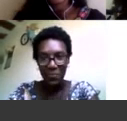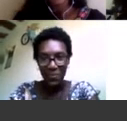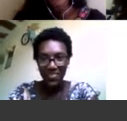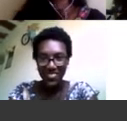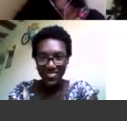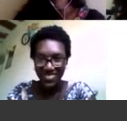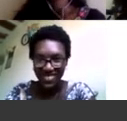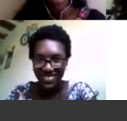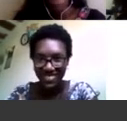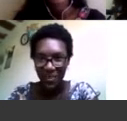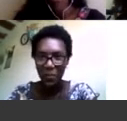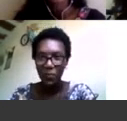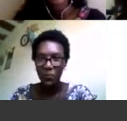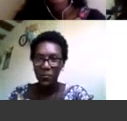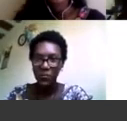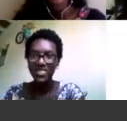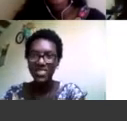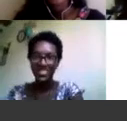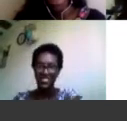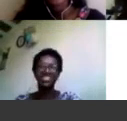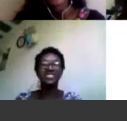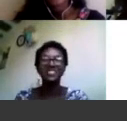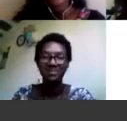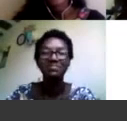Consegue me ouvir agora? Sim.